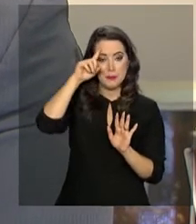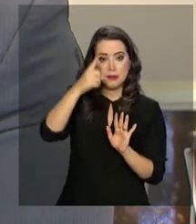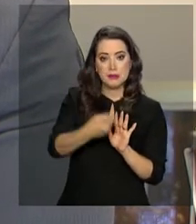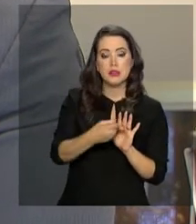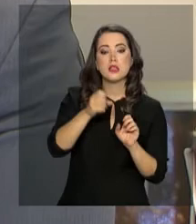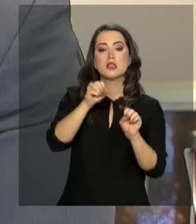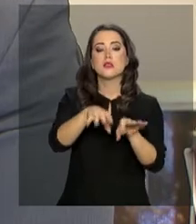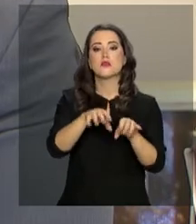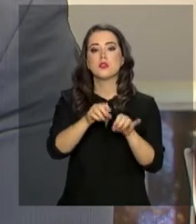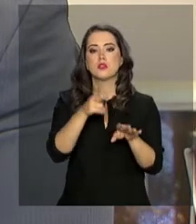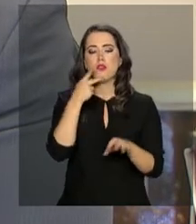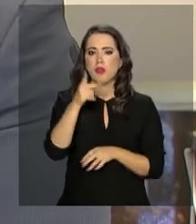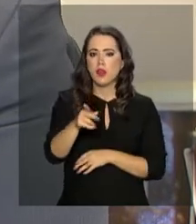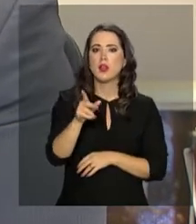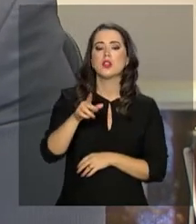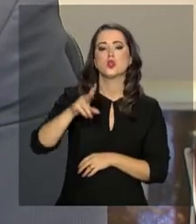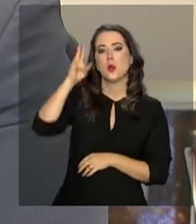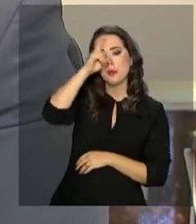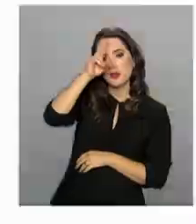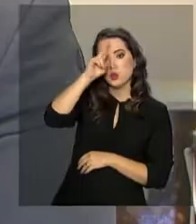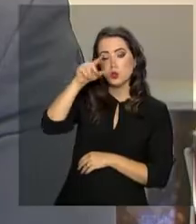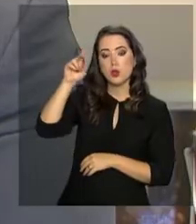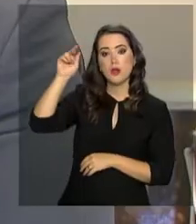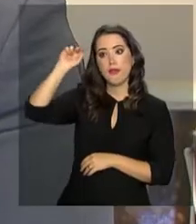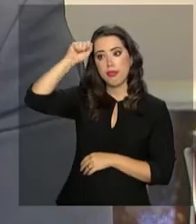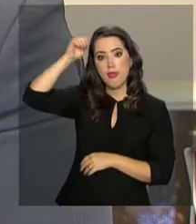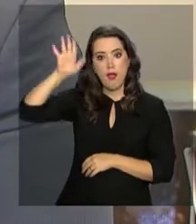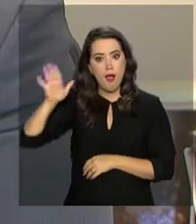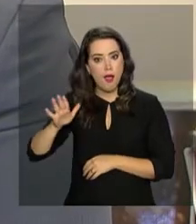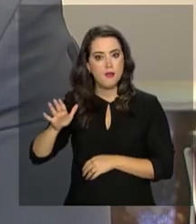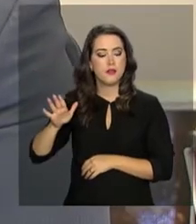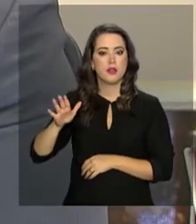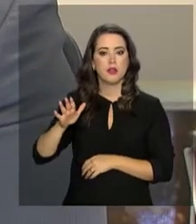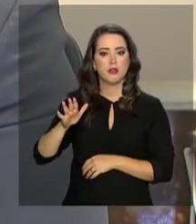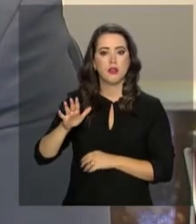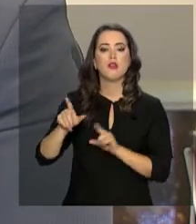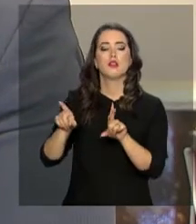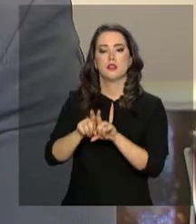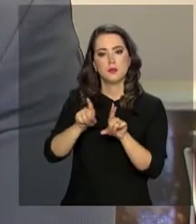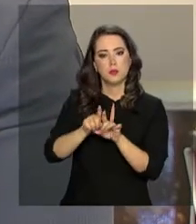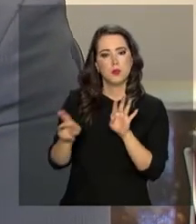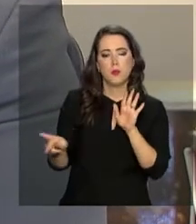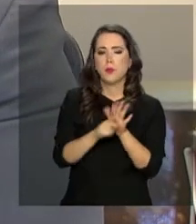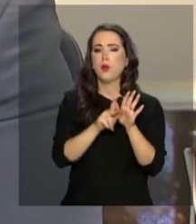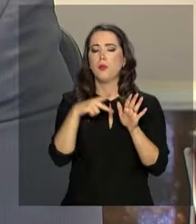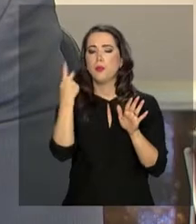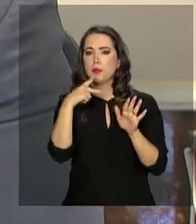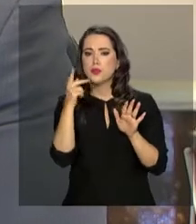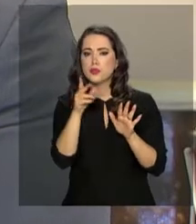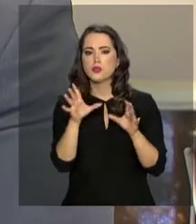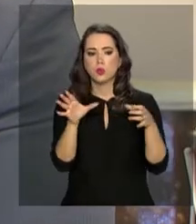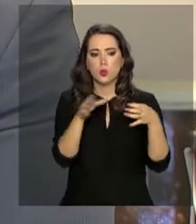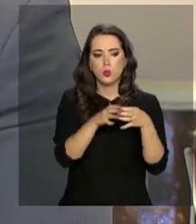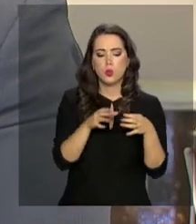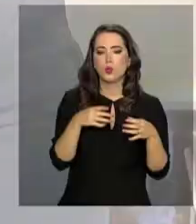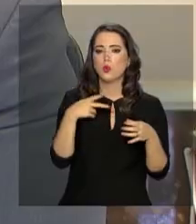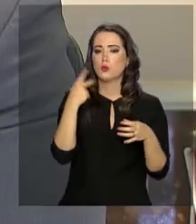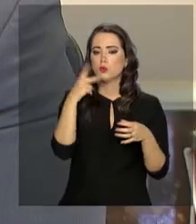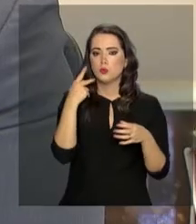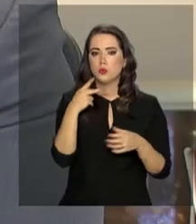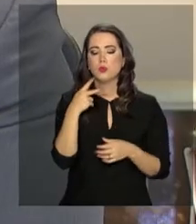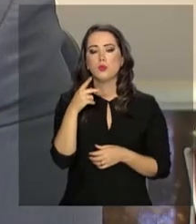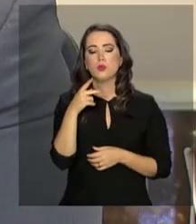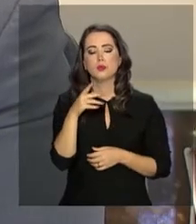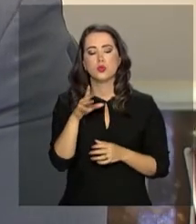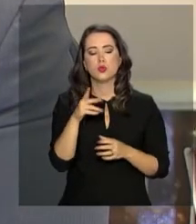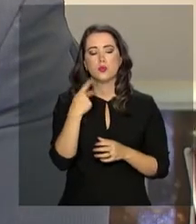lecionar é sobre história da áfrica e cultura afro-brasileira nós temos a prova implantação do plano nacional de saúde integral da população negra a